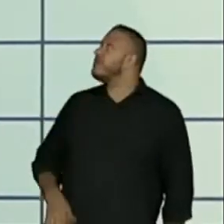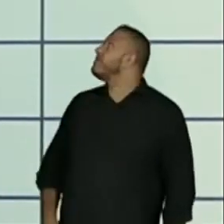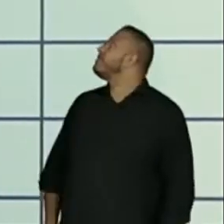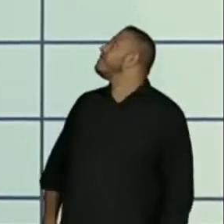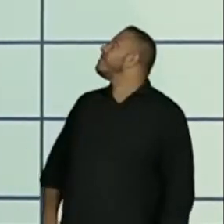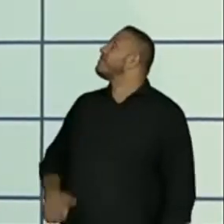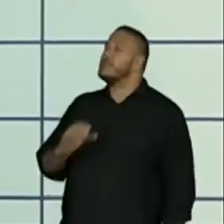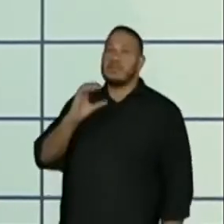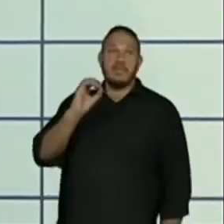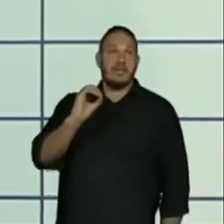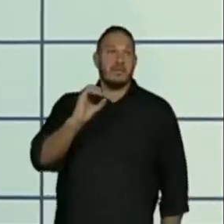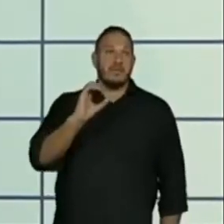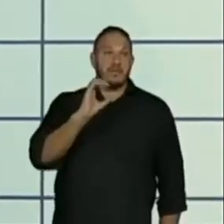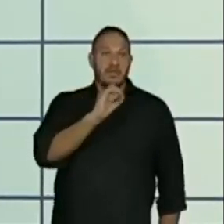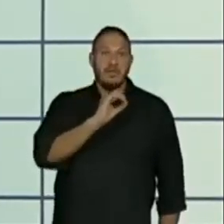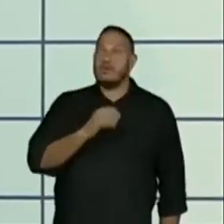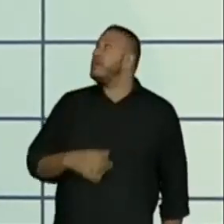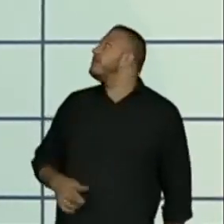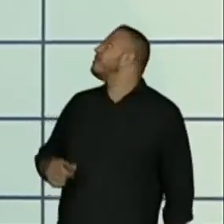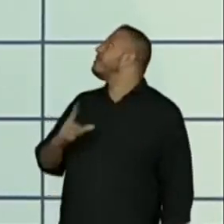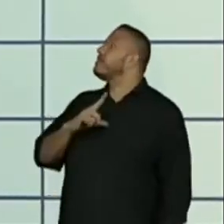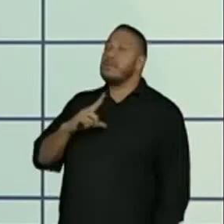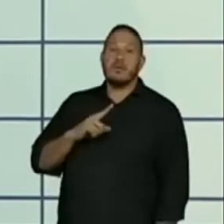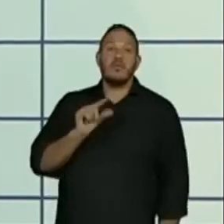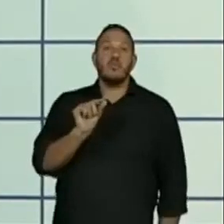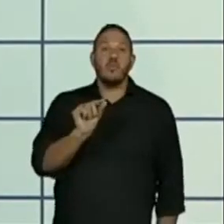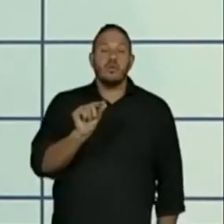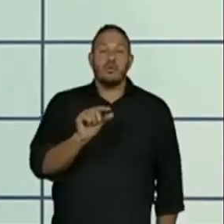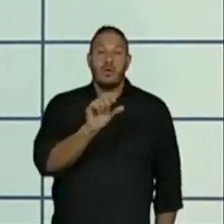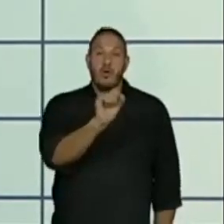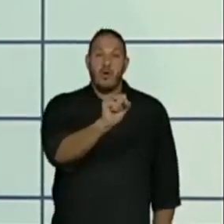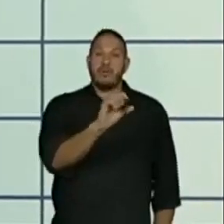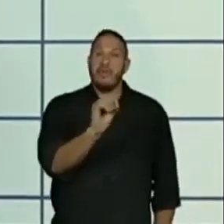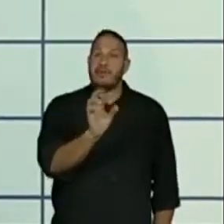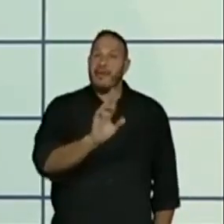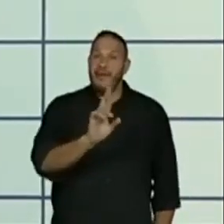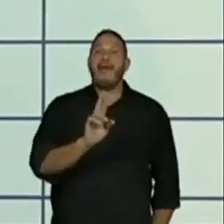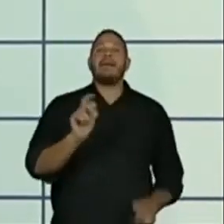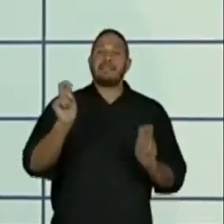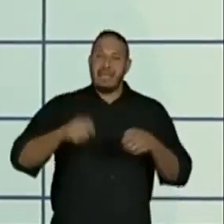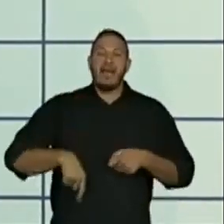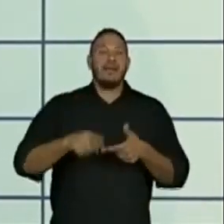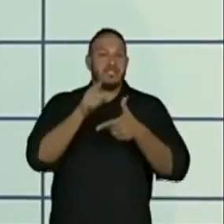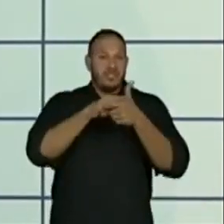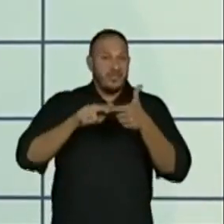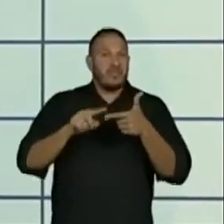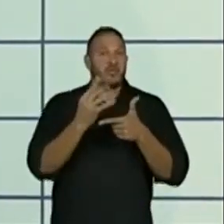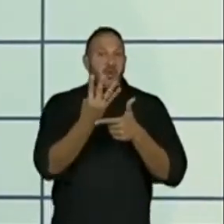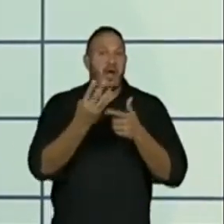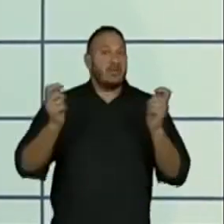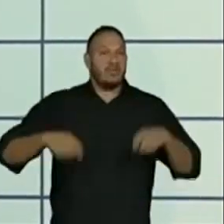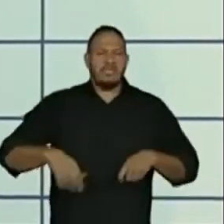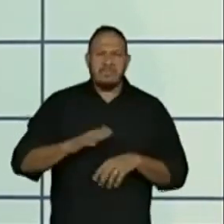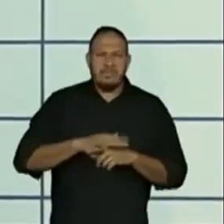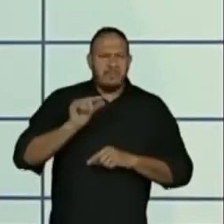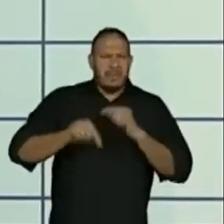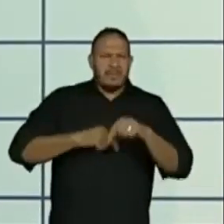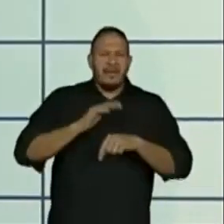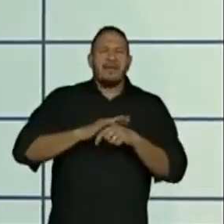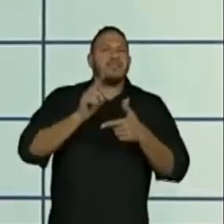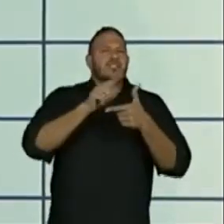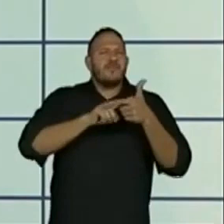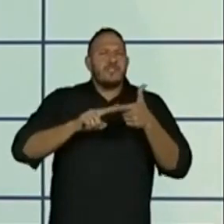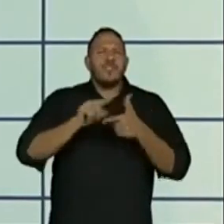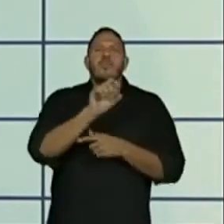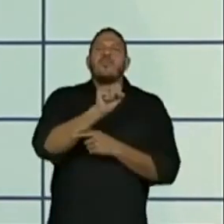0, 0. Sobrou R$ 80 ainda para dividir por 4. Posso pensar em dividir o 80 por